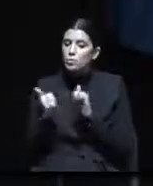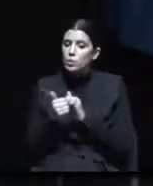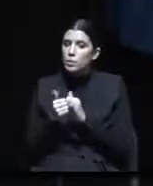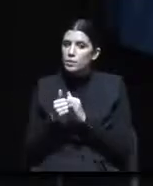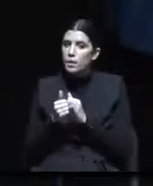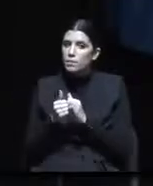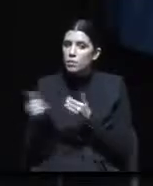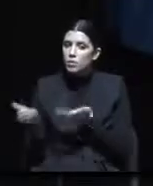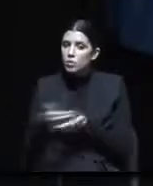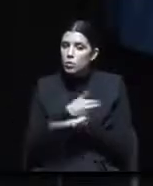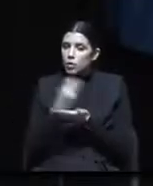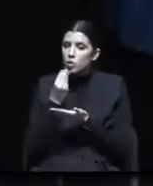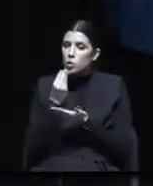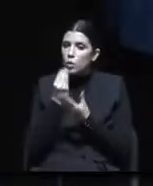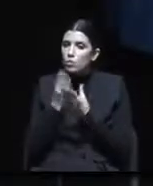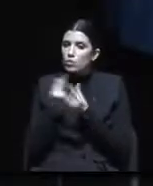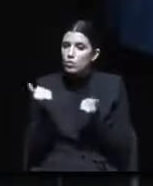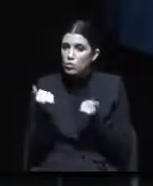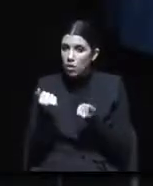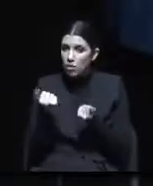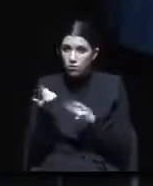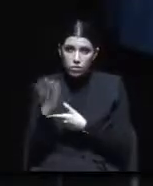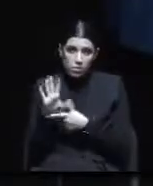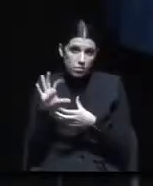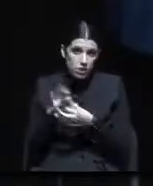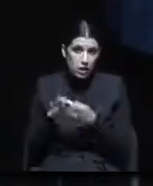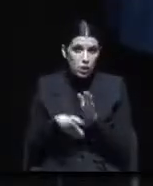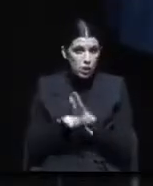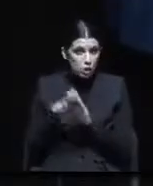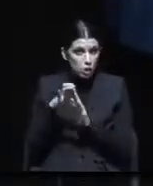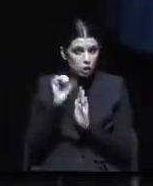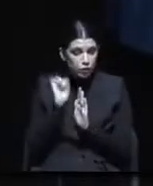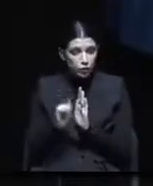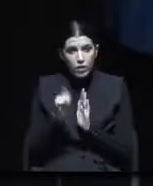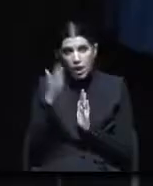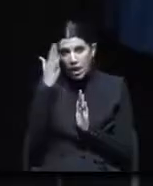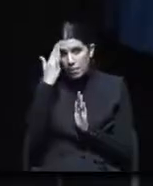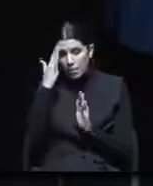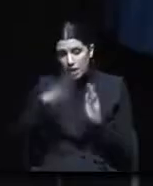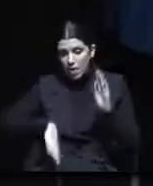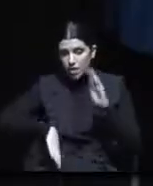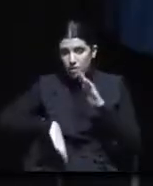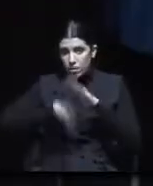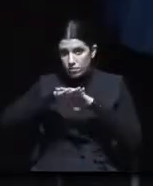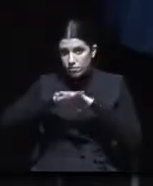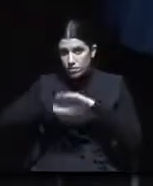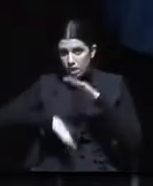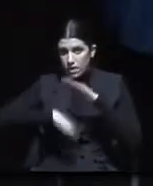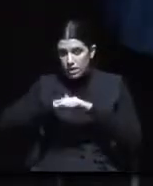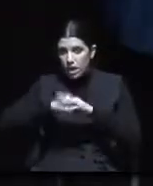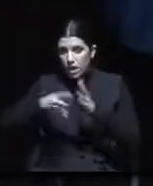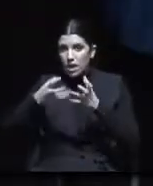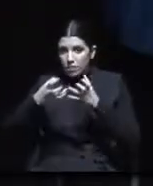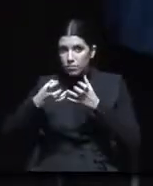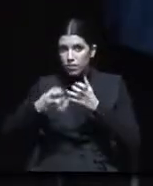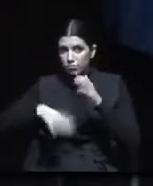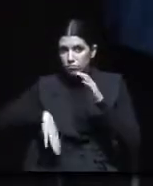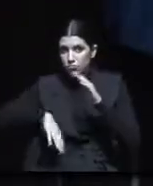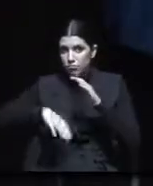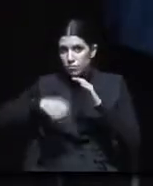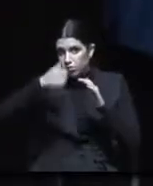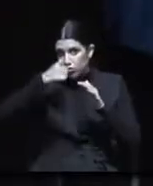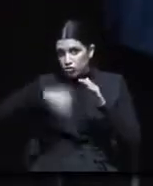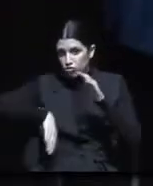Cruz, nomeadamente no que diz respeito às suas condições, capacidade atual em receber resíduos sólidos urbanos e